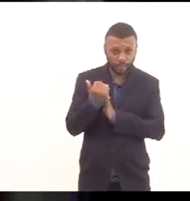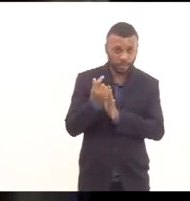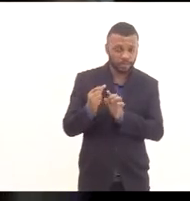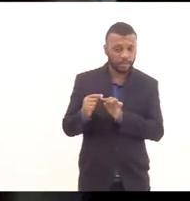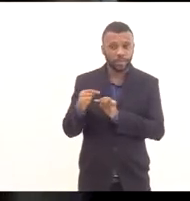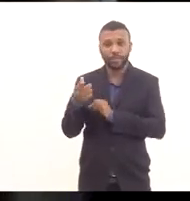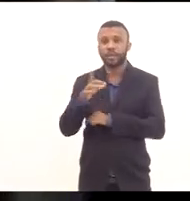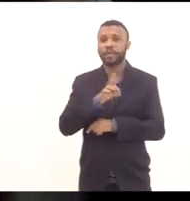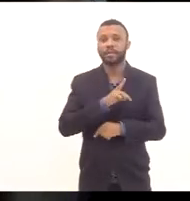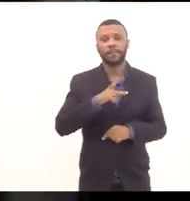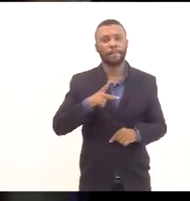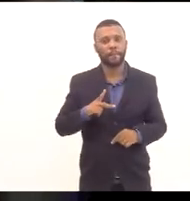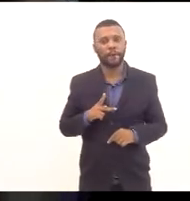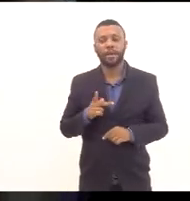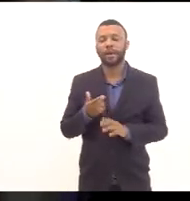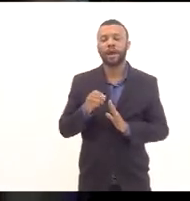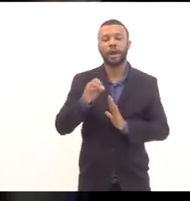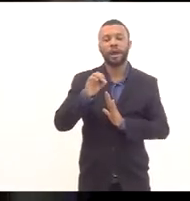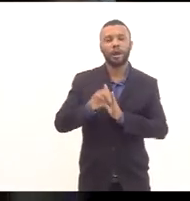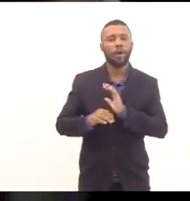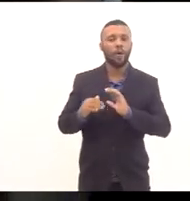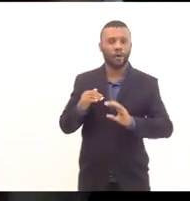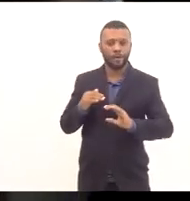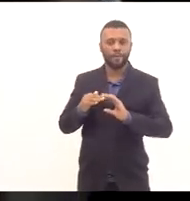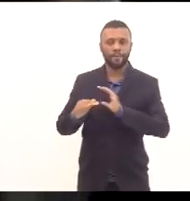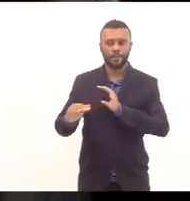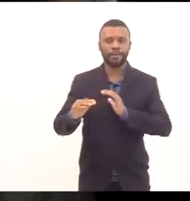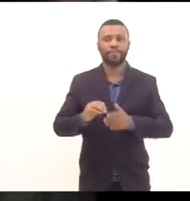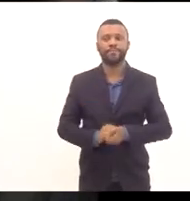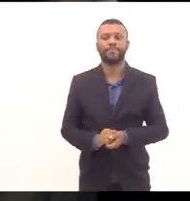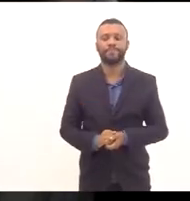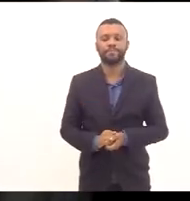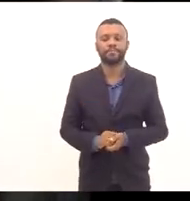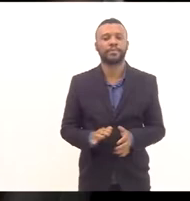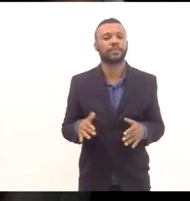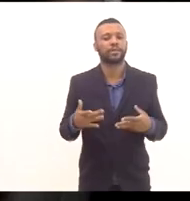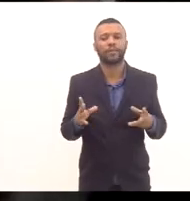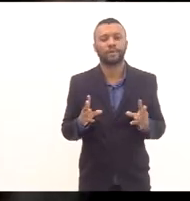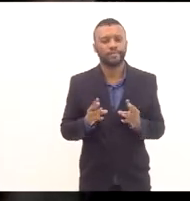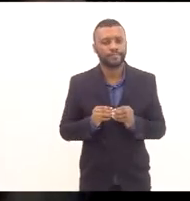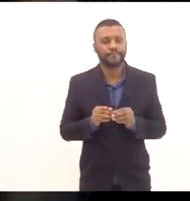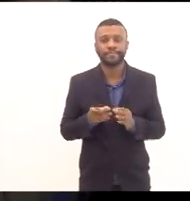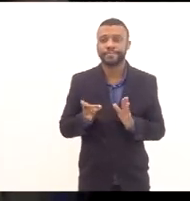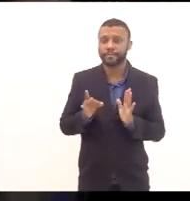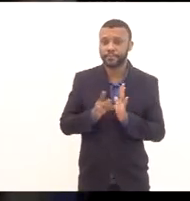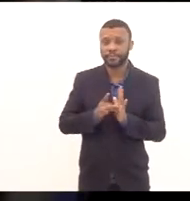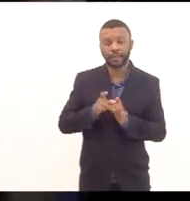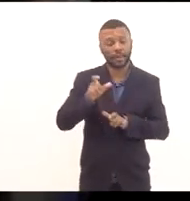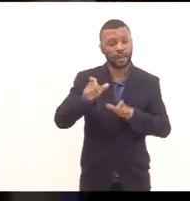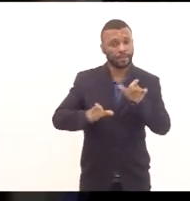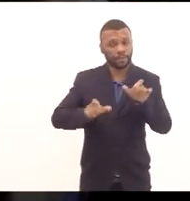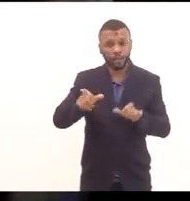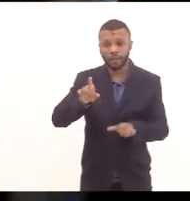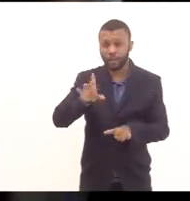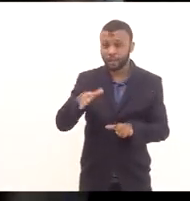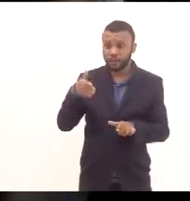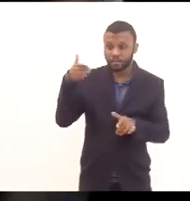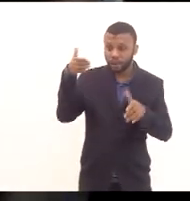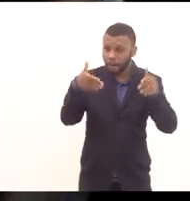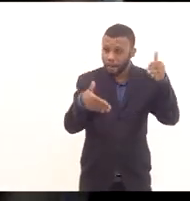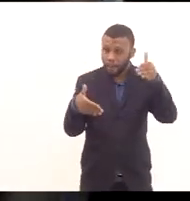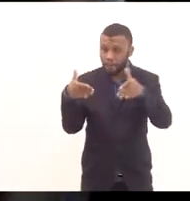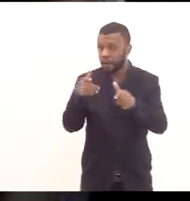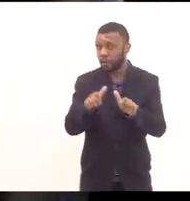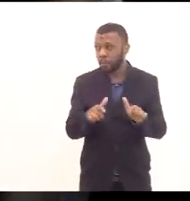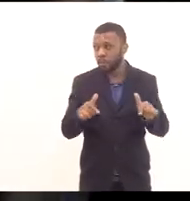que a Defensoria Pública também oficiou E aí é Julho na verdade assim as pessoas só estão indo a esse